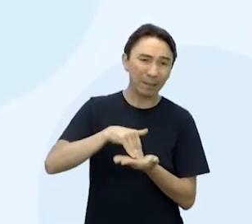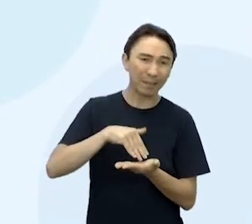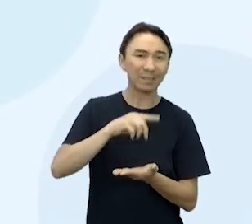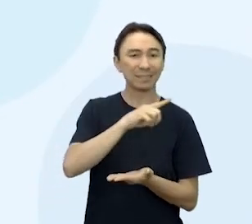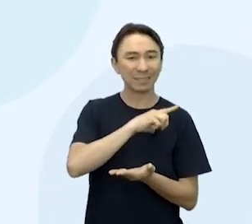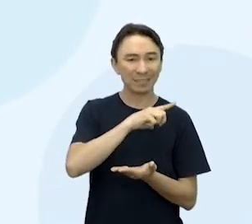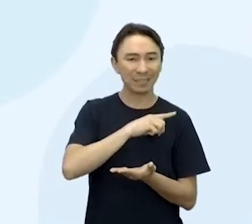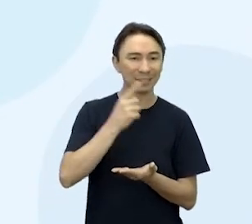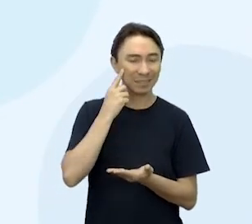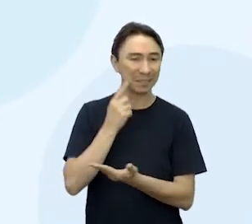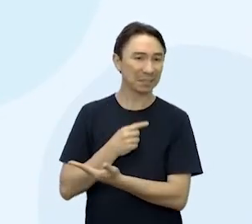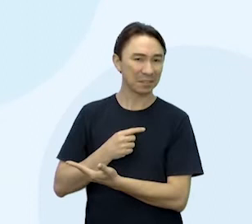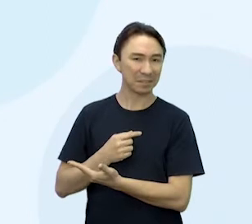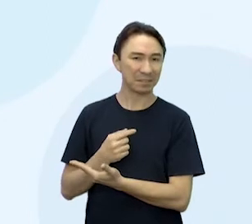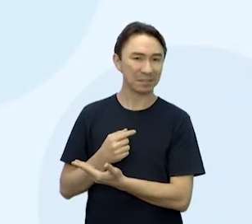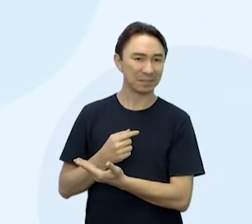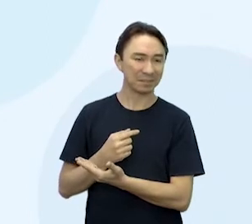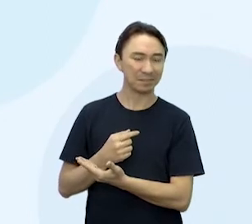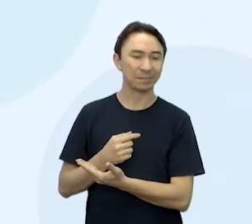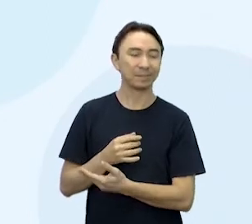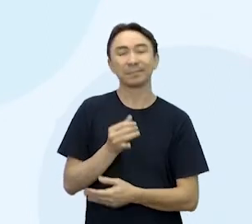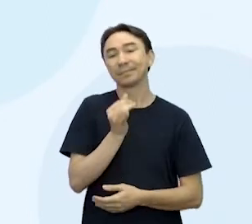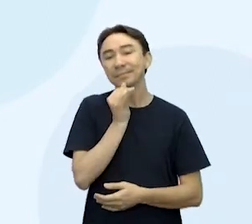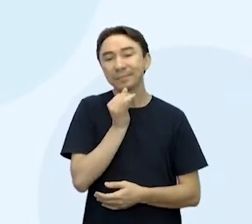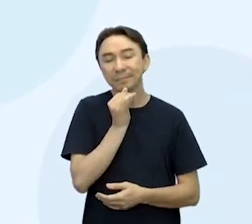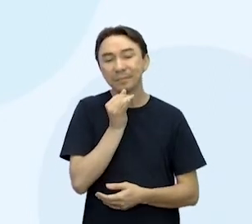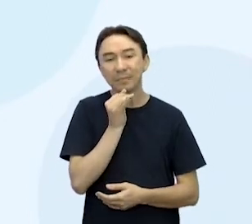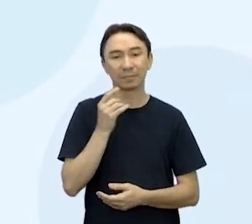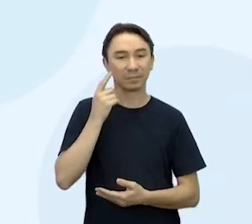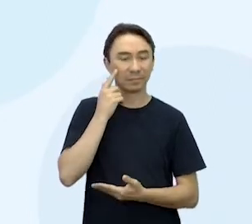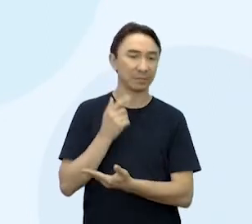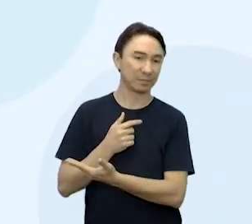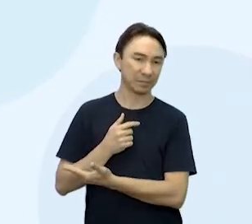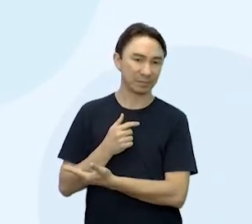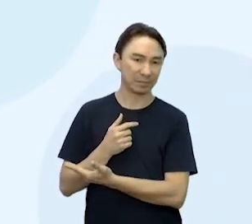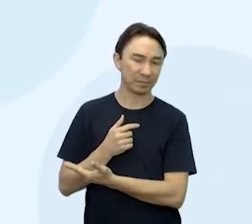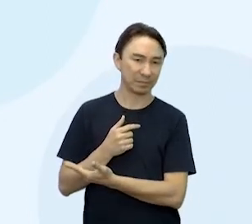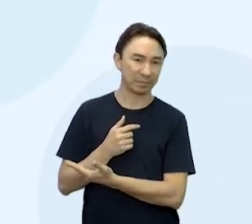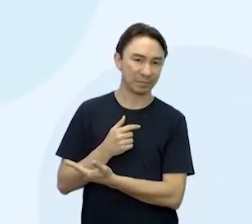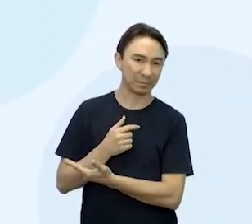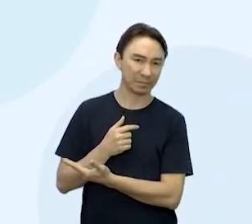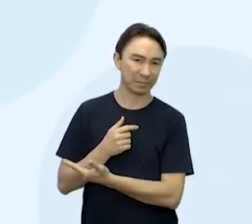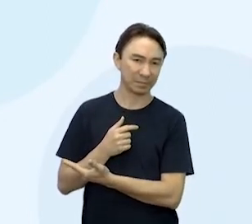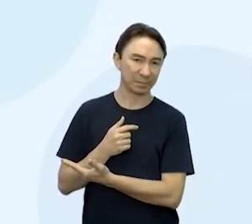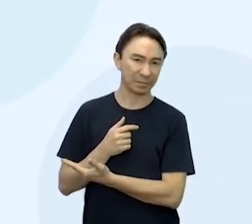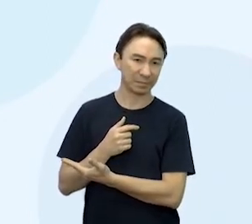rede cristalina, tá? Então, se vocês olharem aí, ó, essa partezinha aqui, ó,